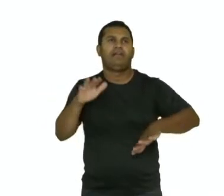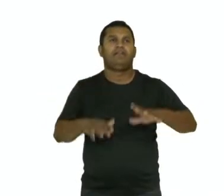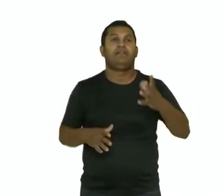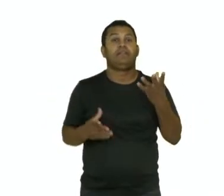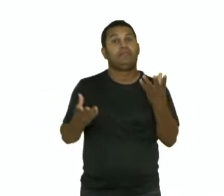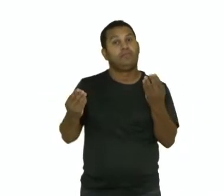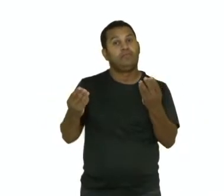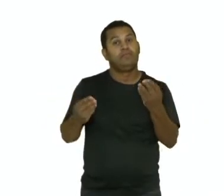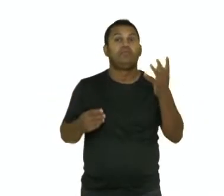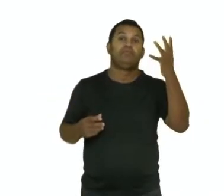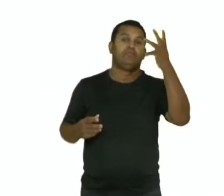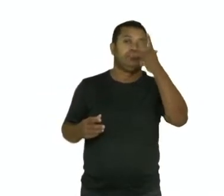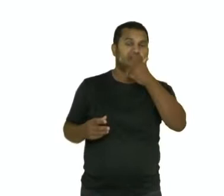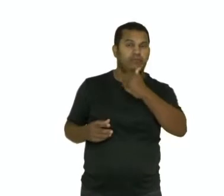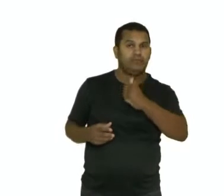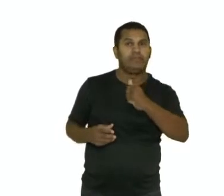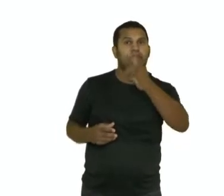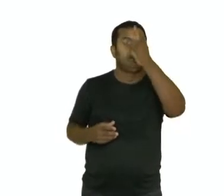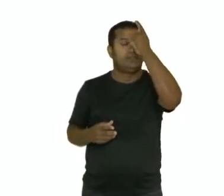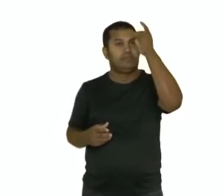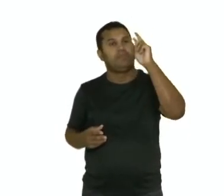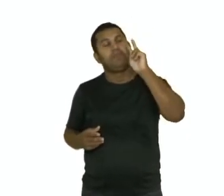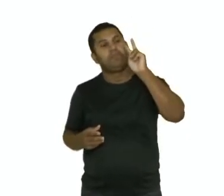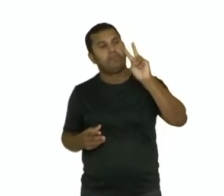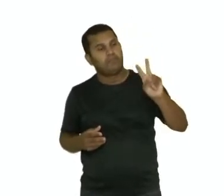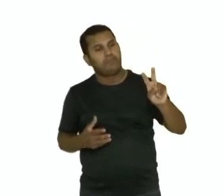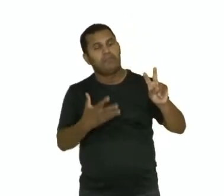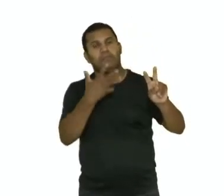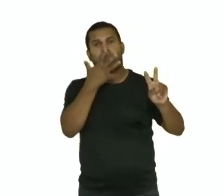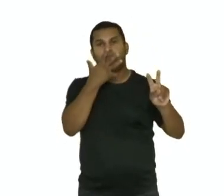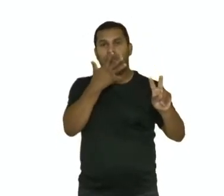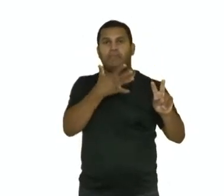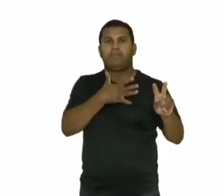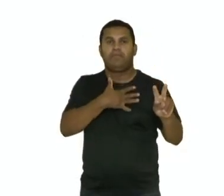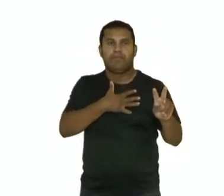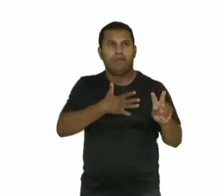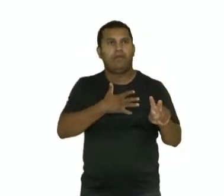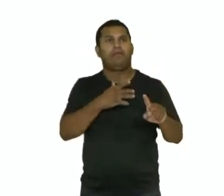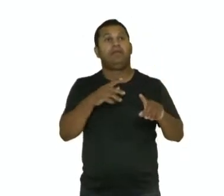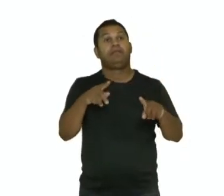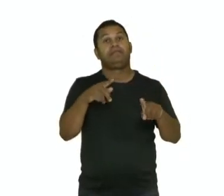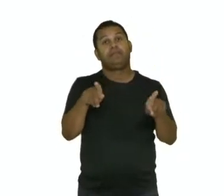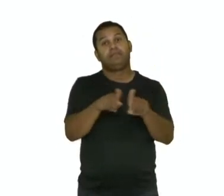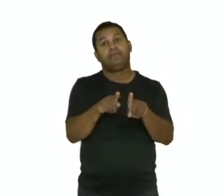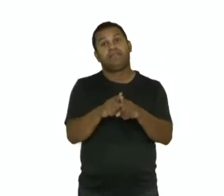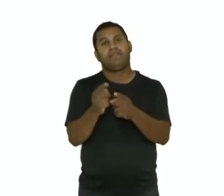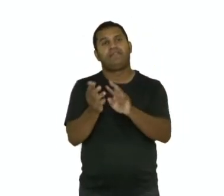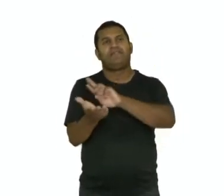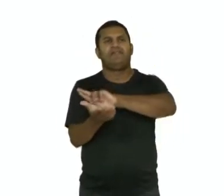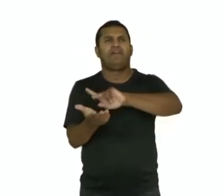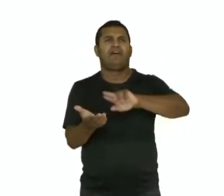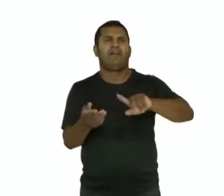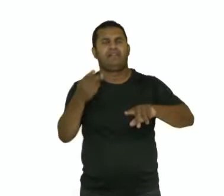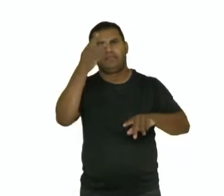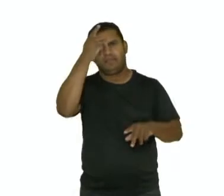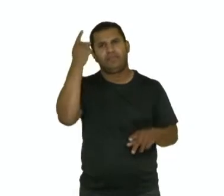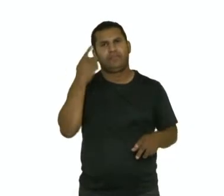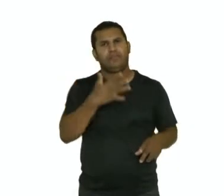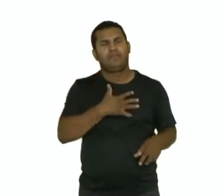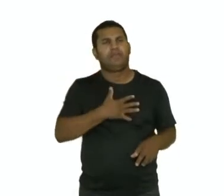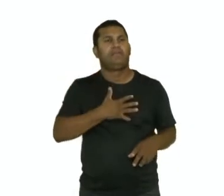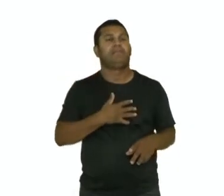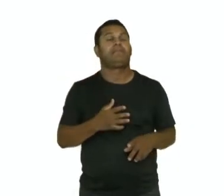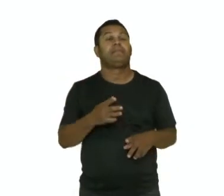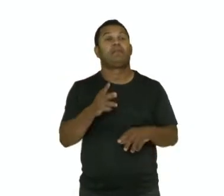E o que significa a palavra, então? A palavra mambo significa conversa com os deuses. E é também o nome de um